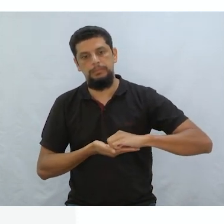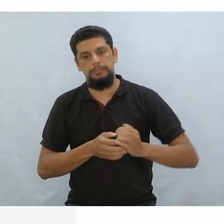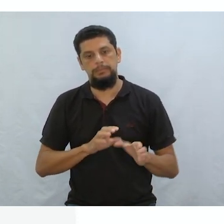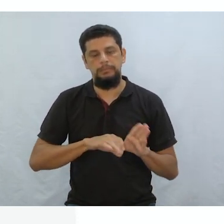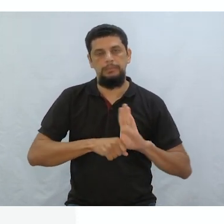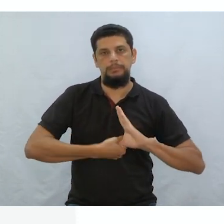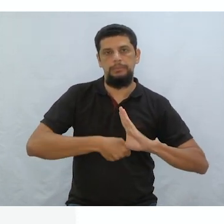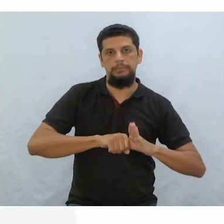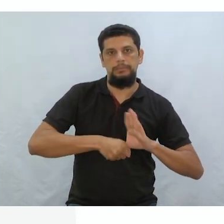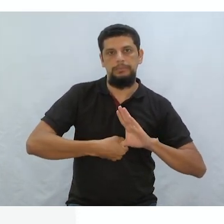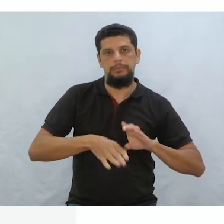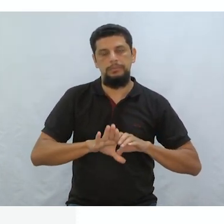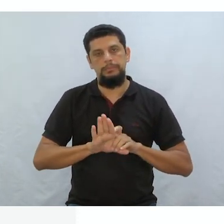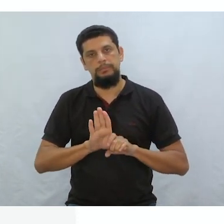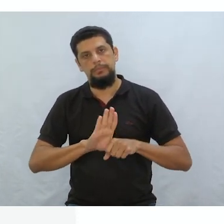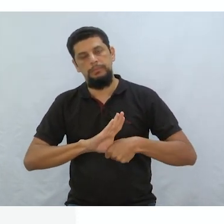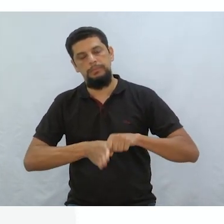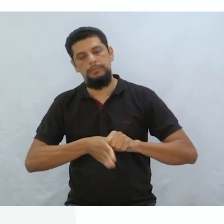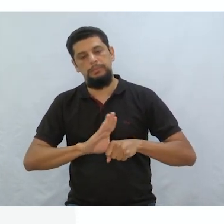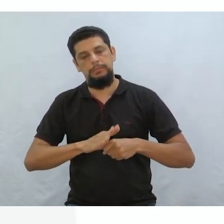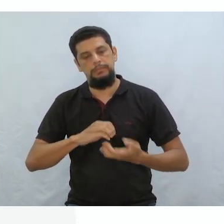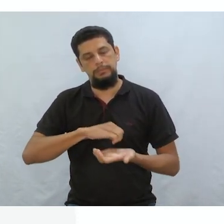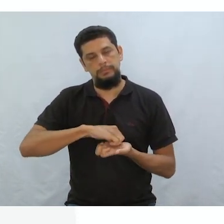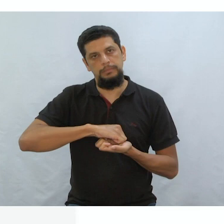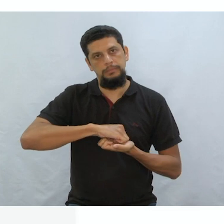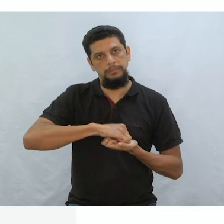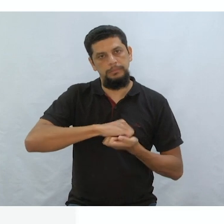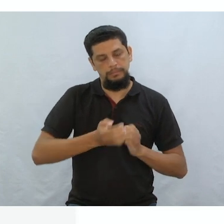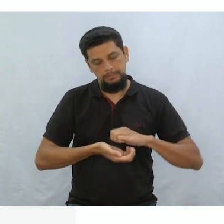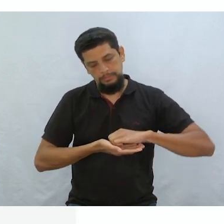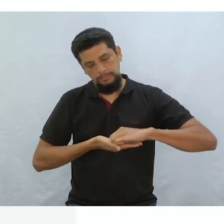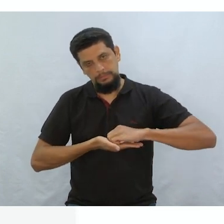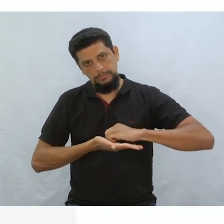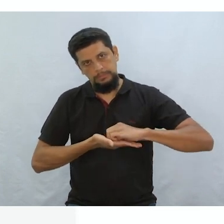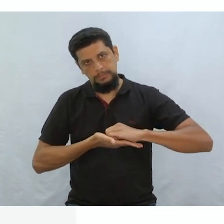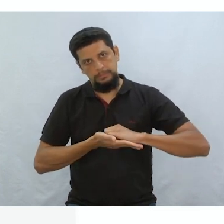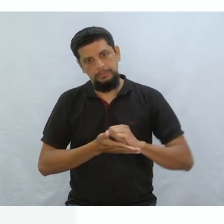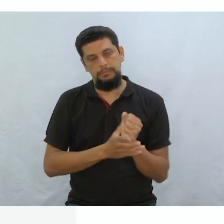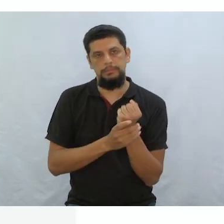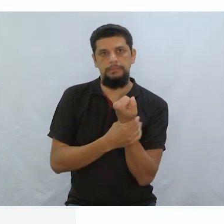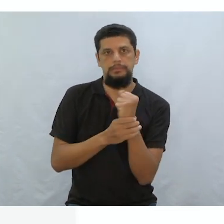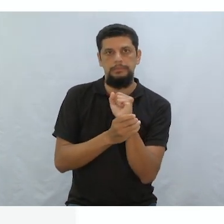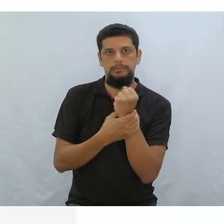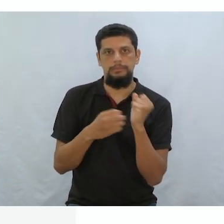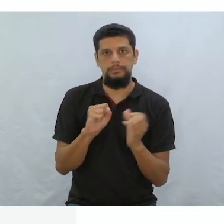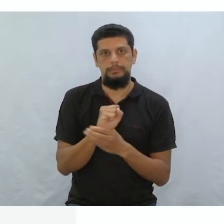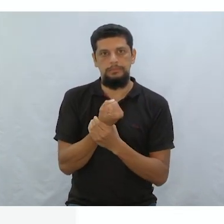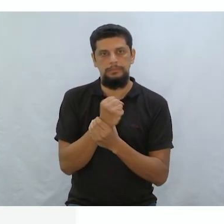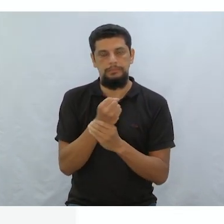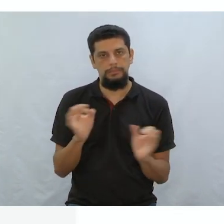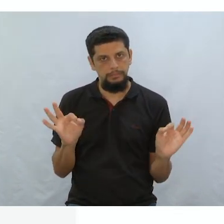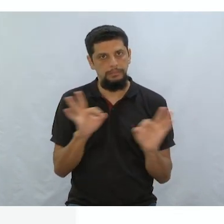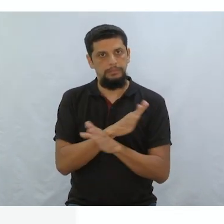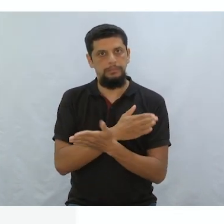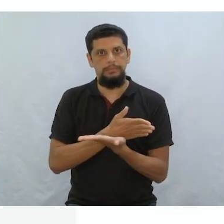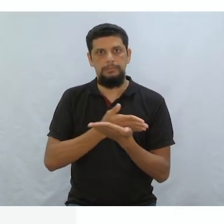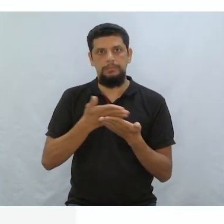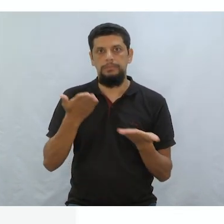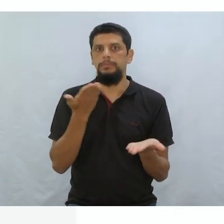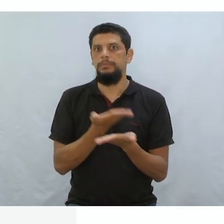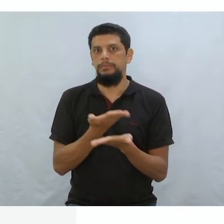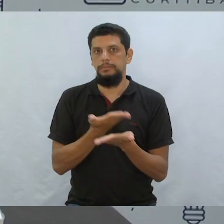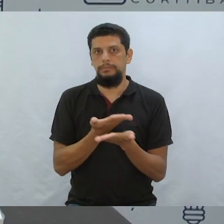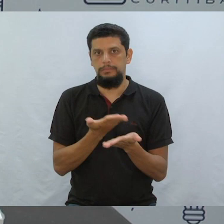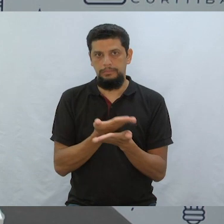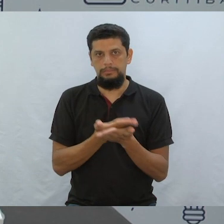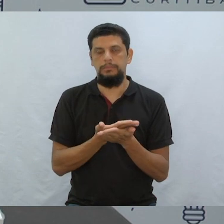passando água, né? Entre os dedos, na pontinha dos dedos, enxaguando. E